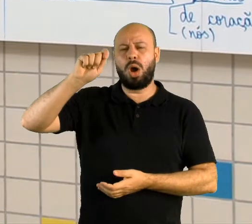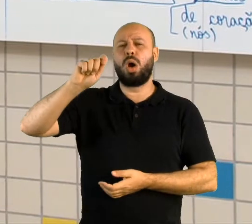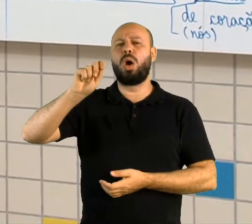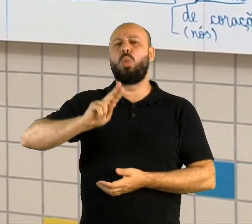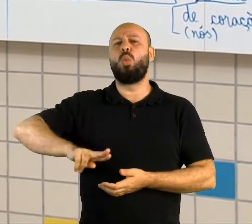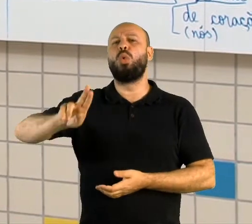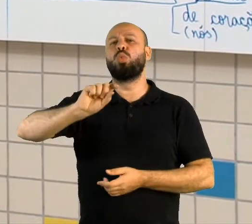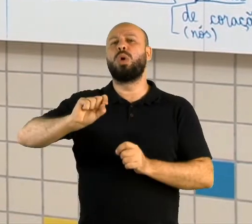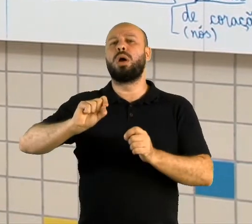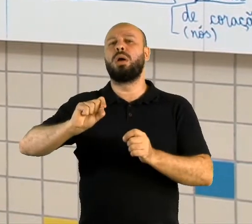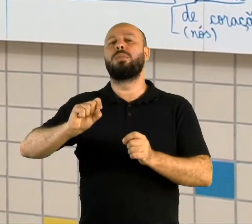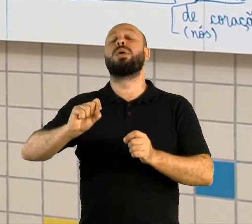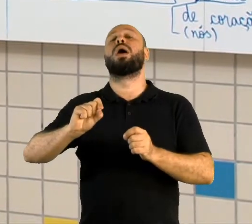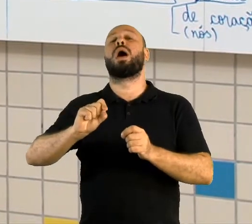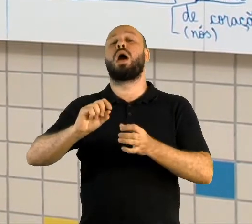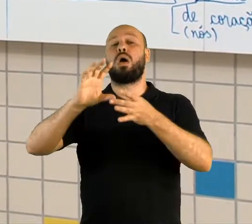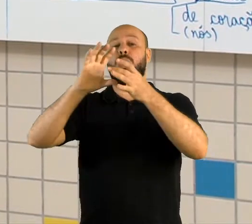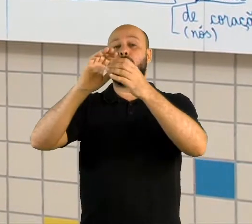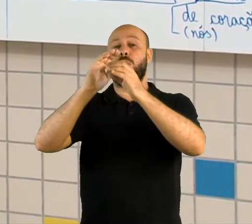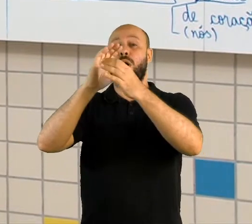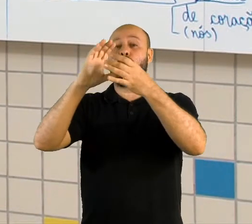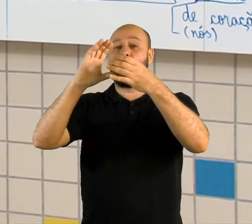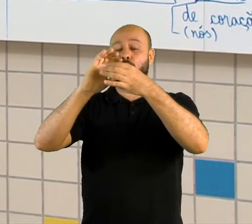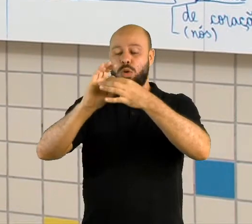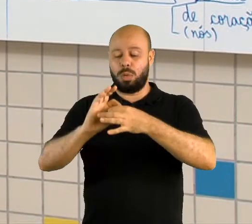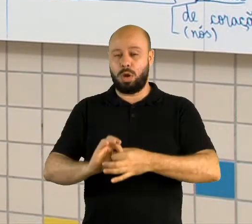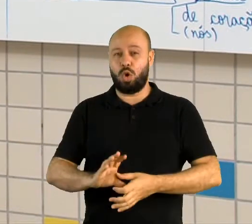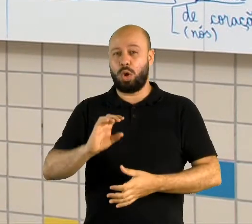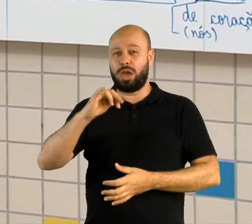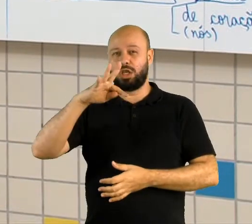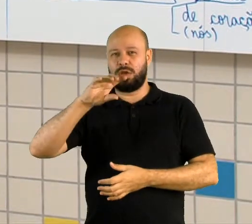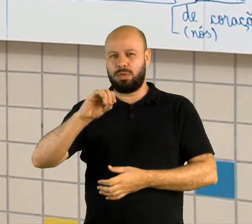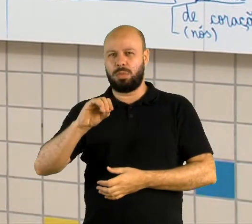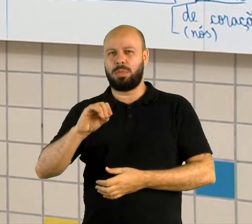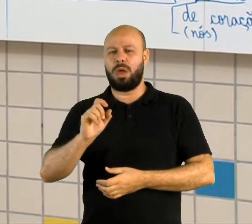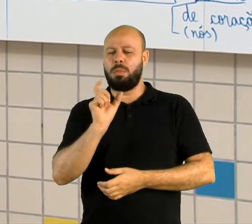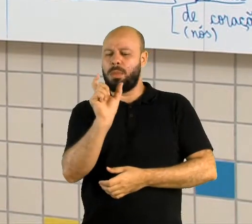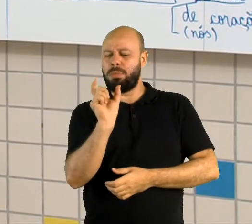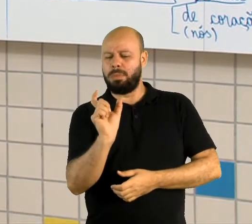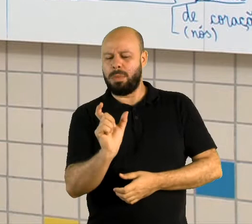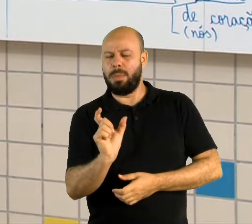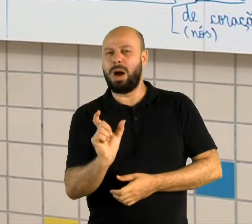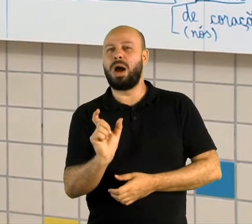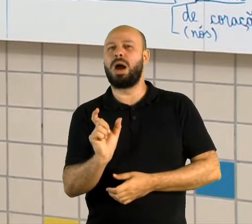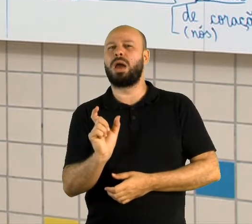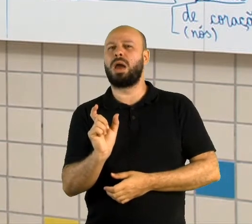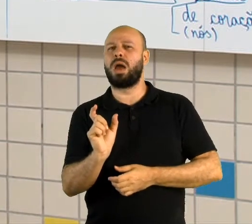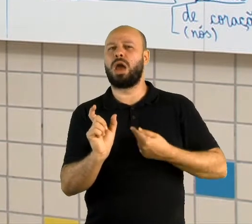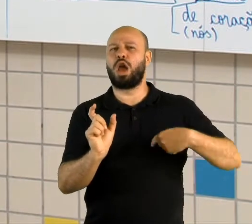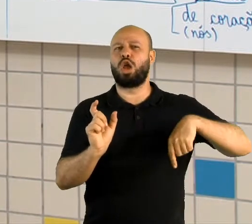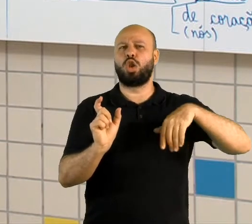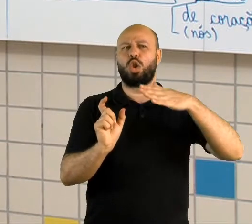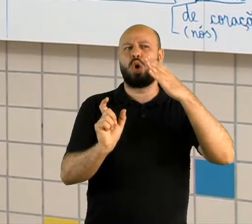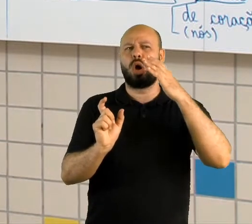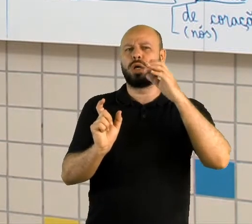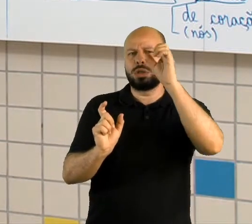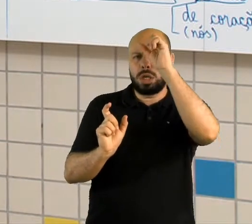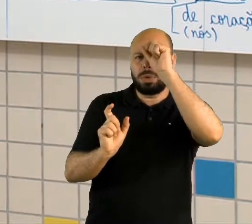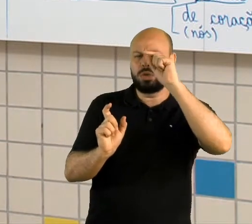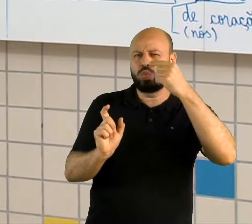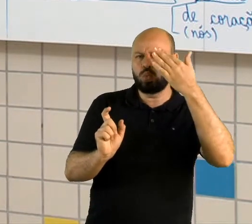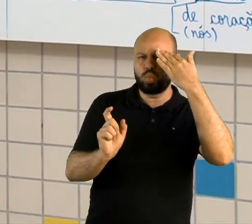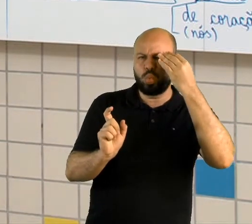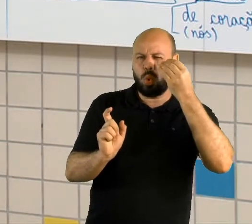usar conectivos. O que são os conectivos? São elementos que a gente aprende em